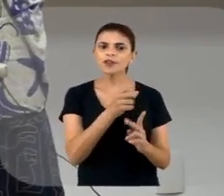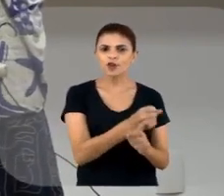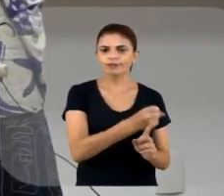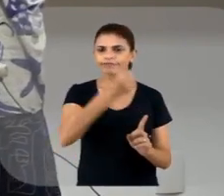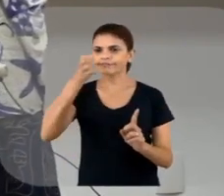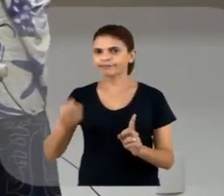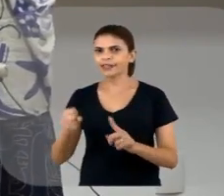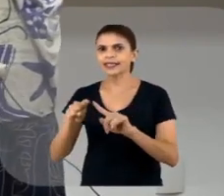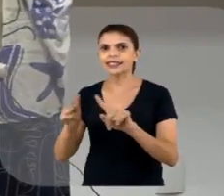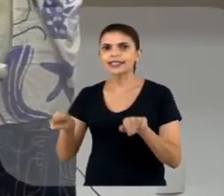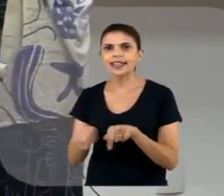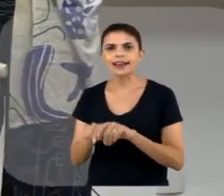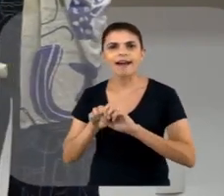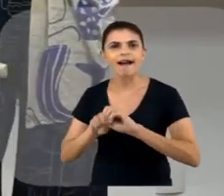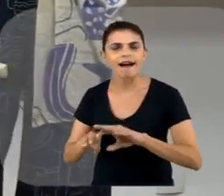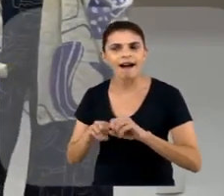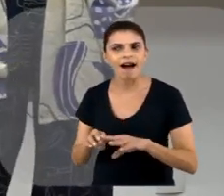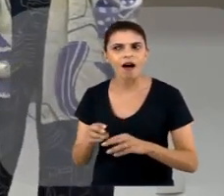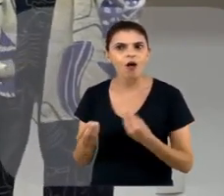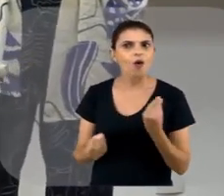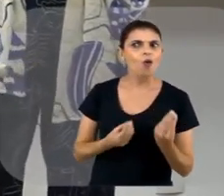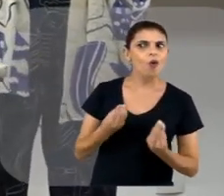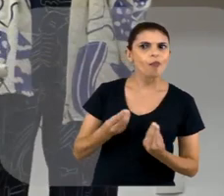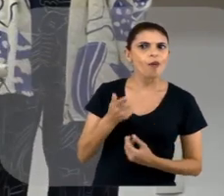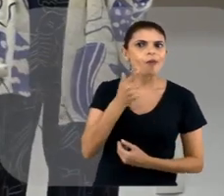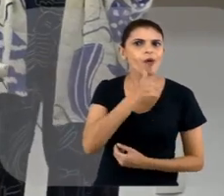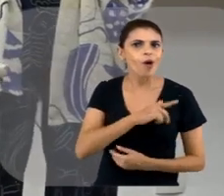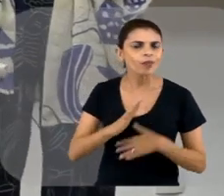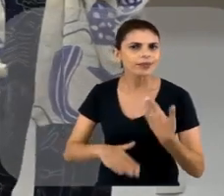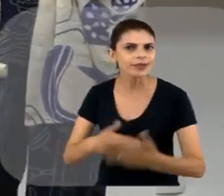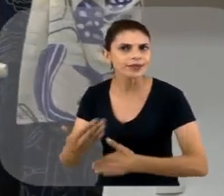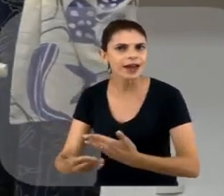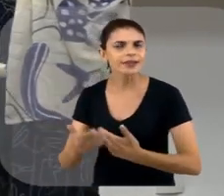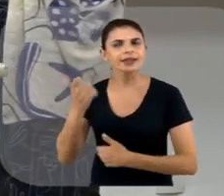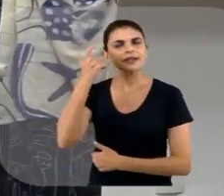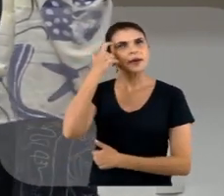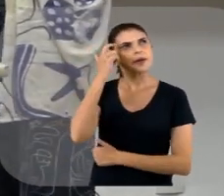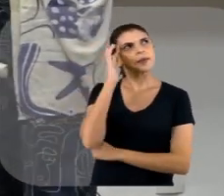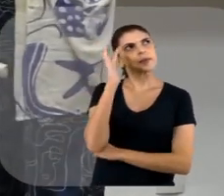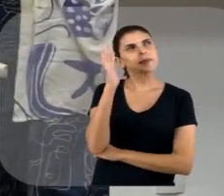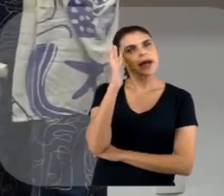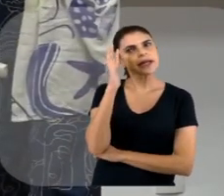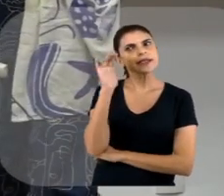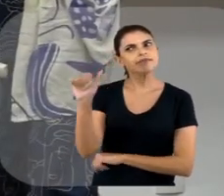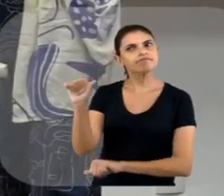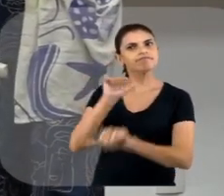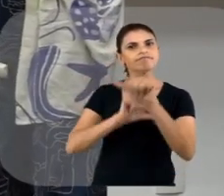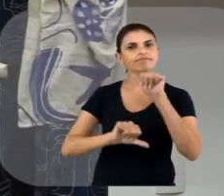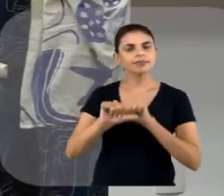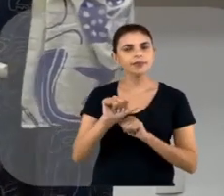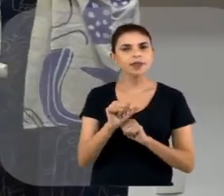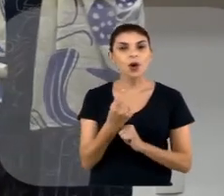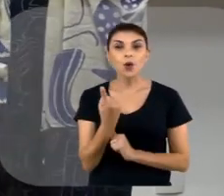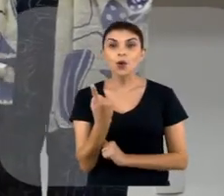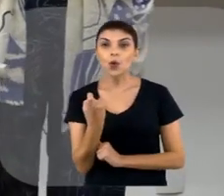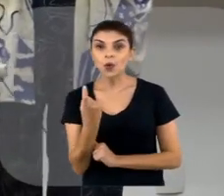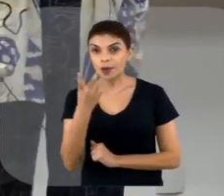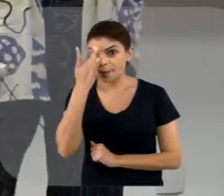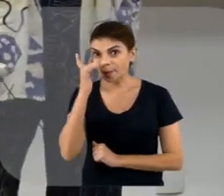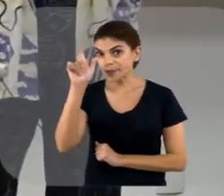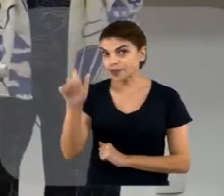professor de sala de aula, né, que até então é quem a gente pensa como única